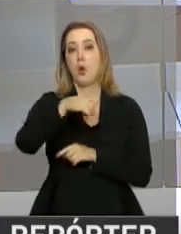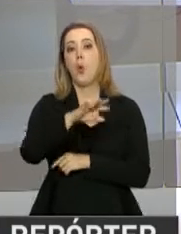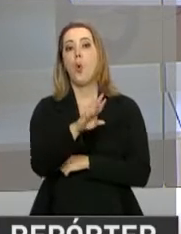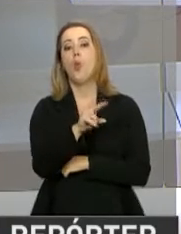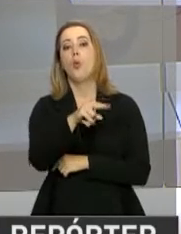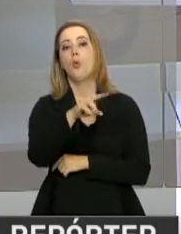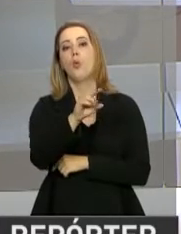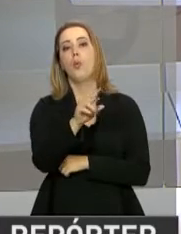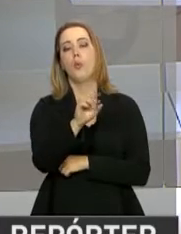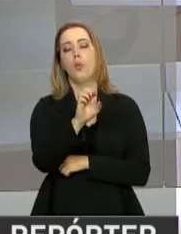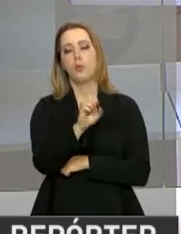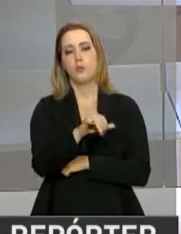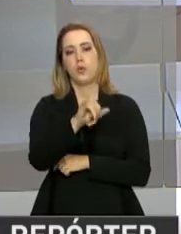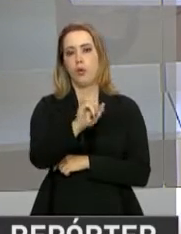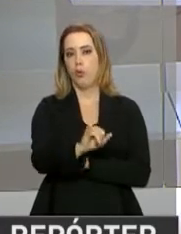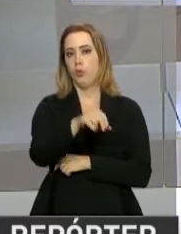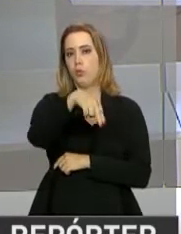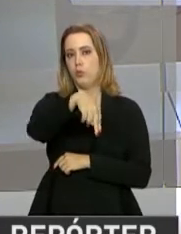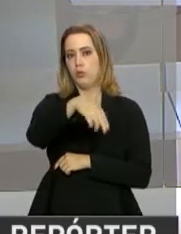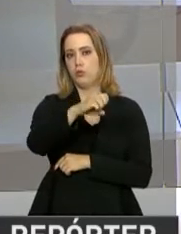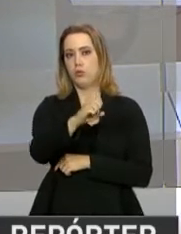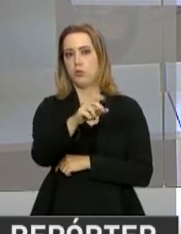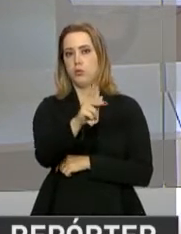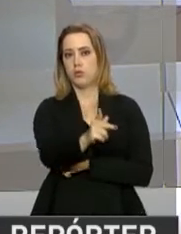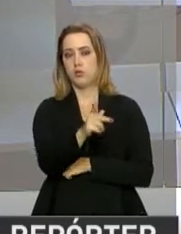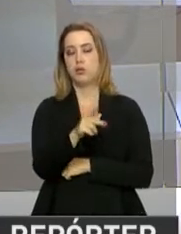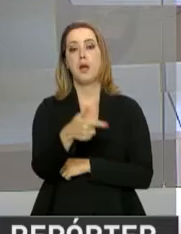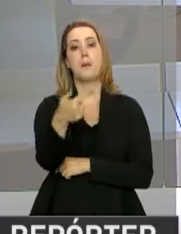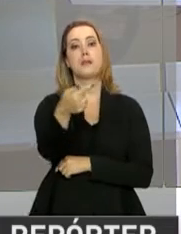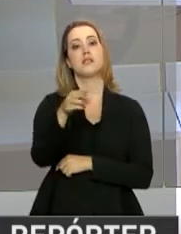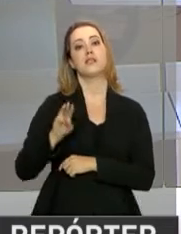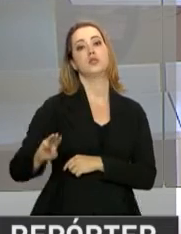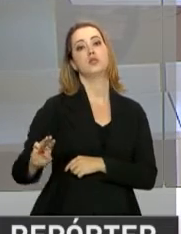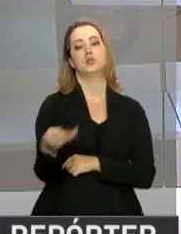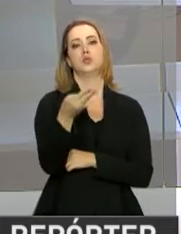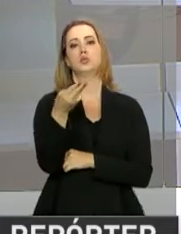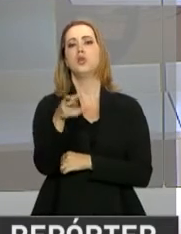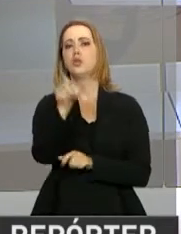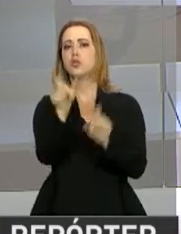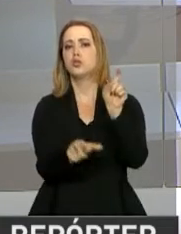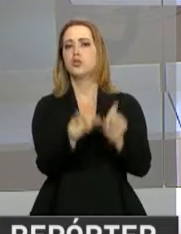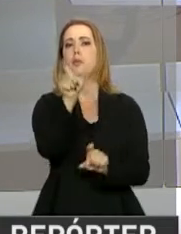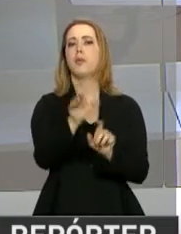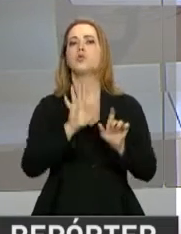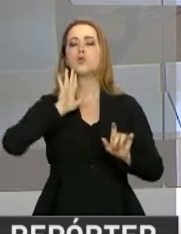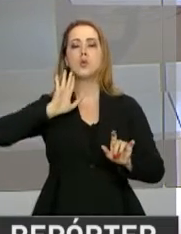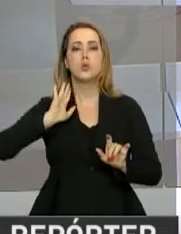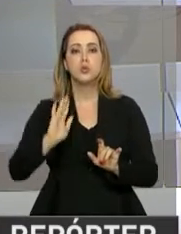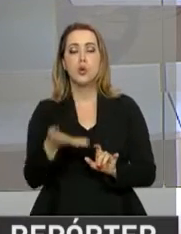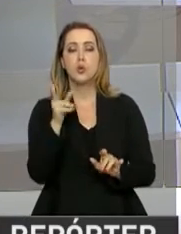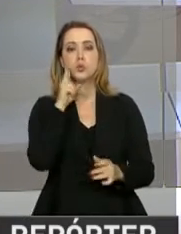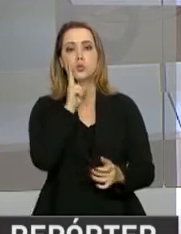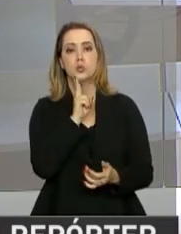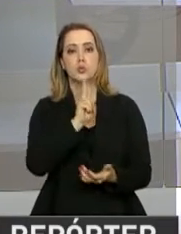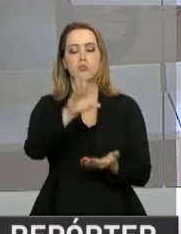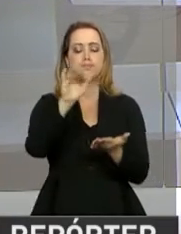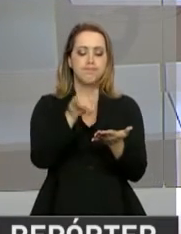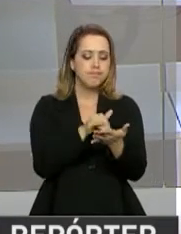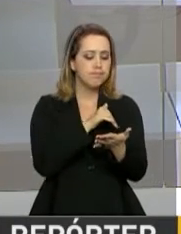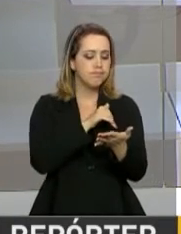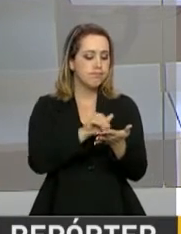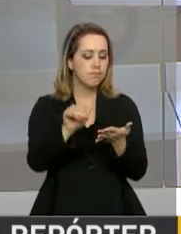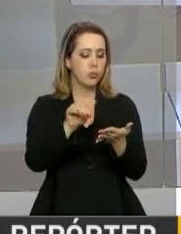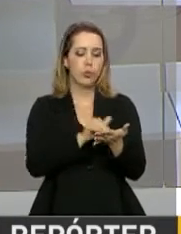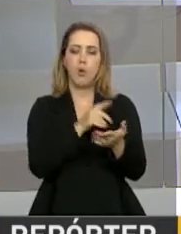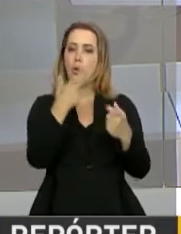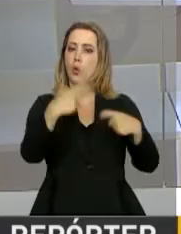início da tarde de hoje, mais de 7 milhões de candidatos, 82% do total de inscritos, já tinham consultado o cartão